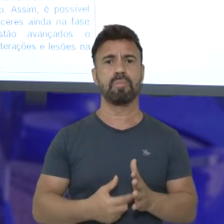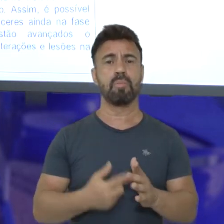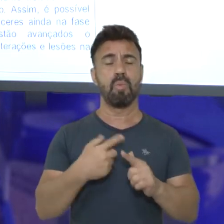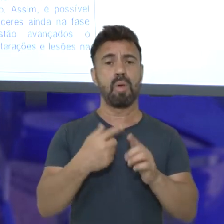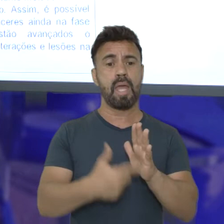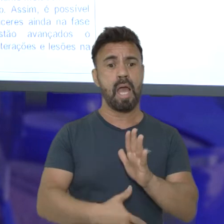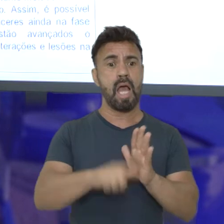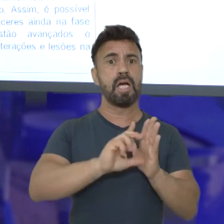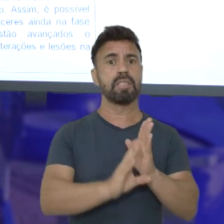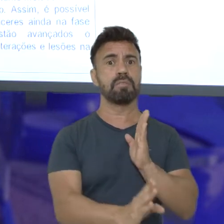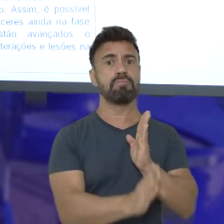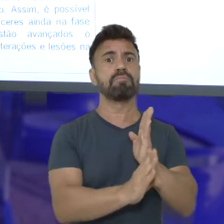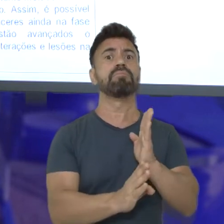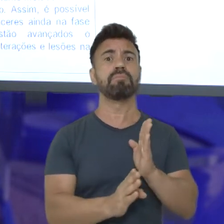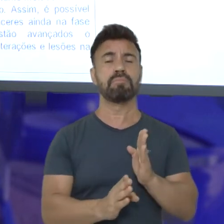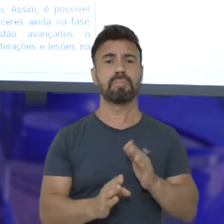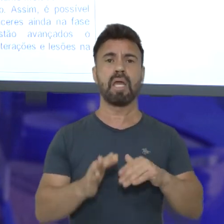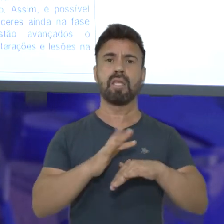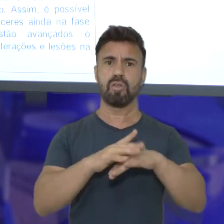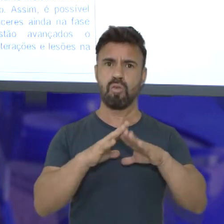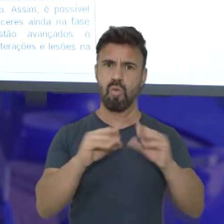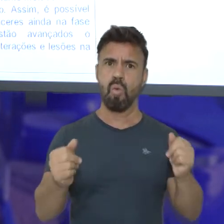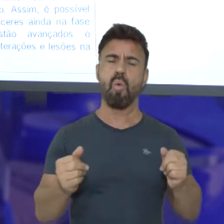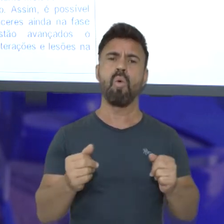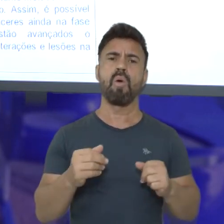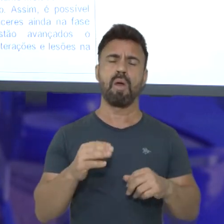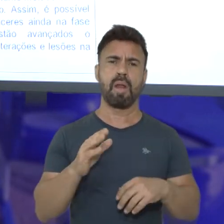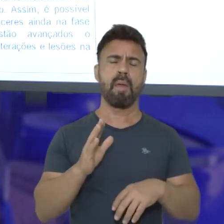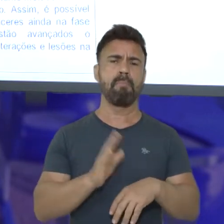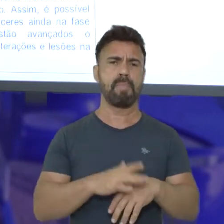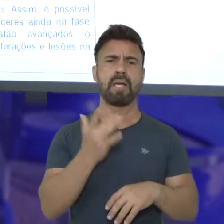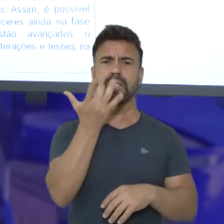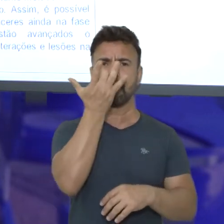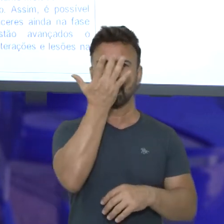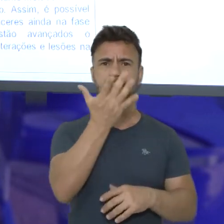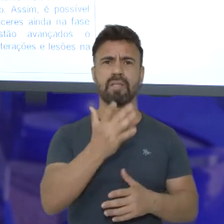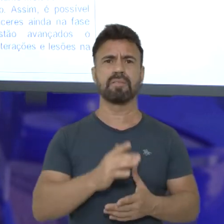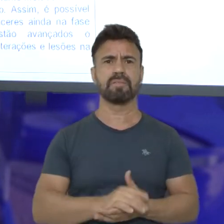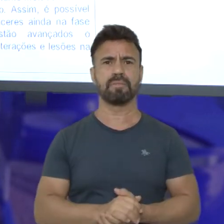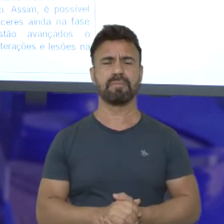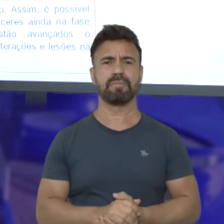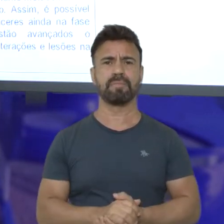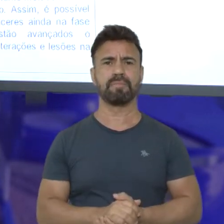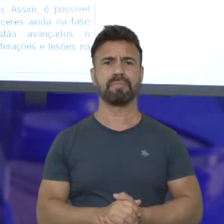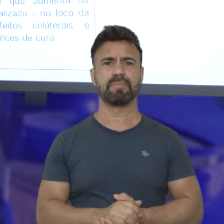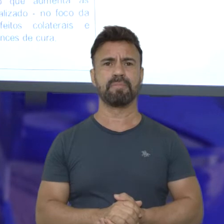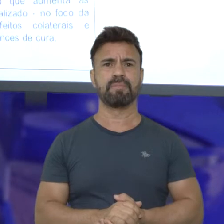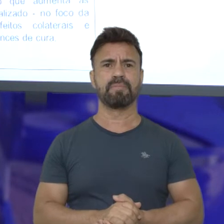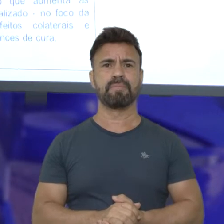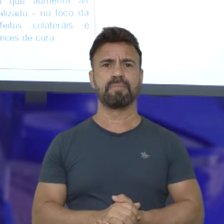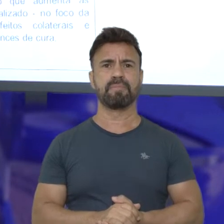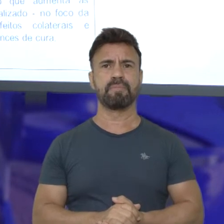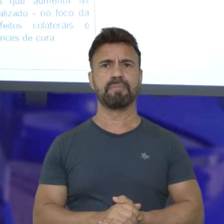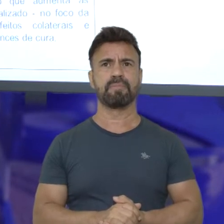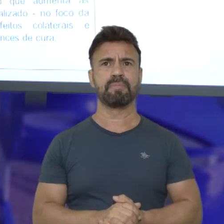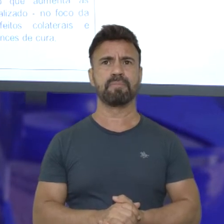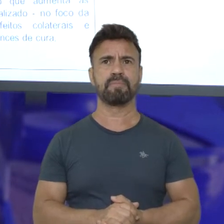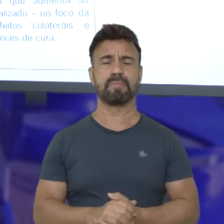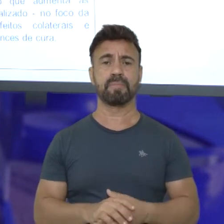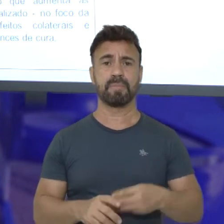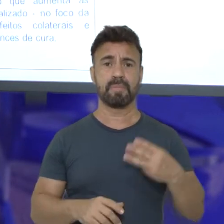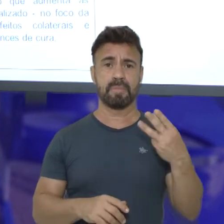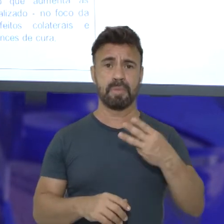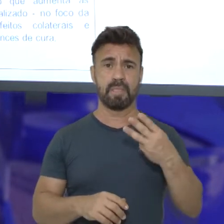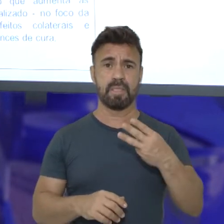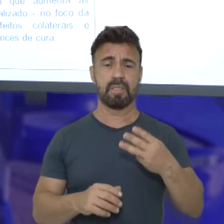precoce, então as chances de cura, as chances de sucesso no tratamento são maiores. A terceira